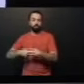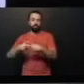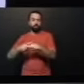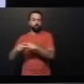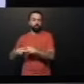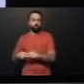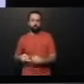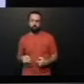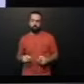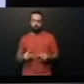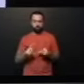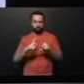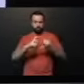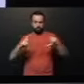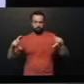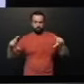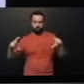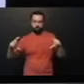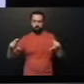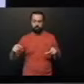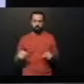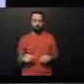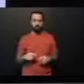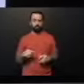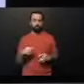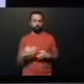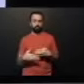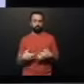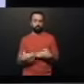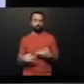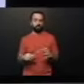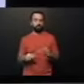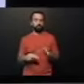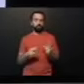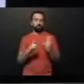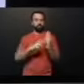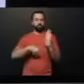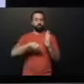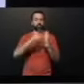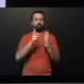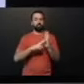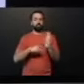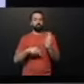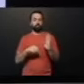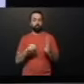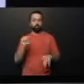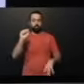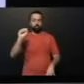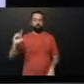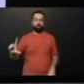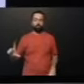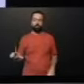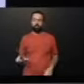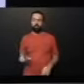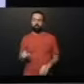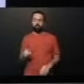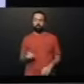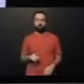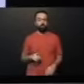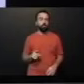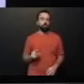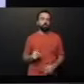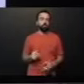Olha, tem uma vitamina de frutas, que delícia! E vocês sabem o que é